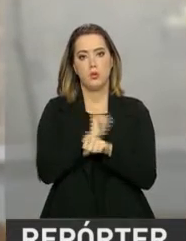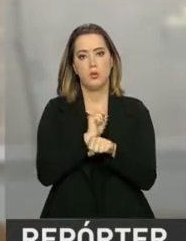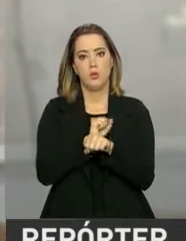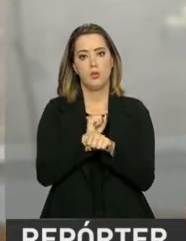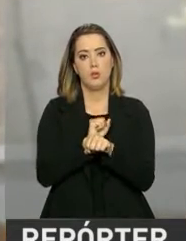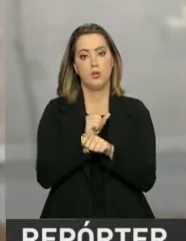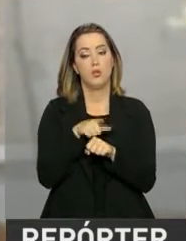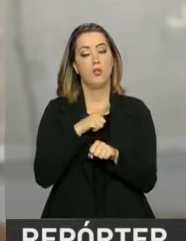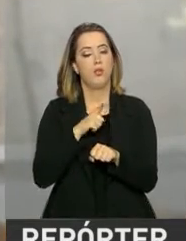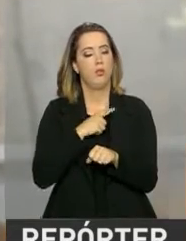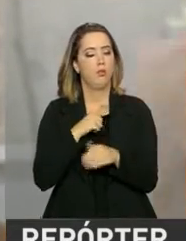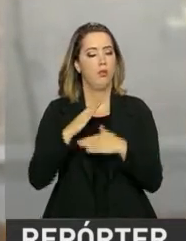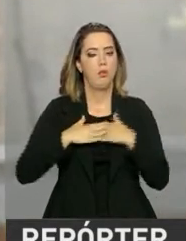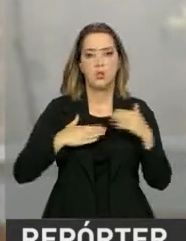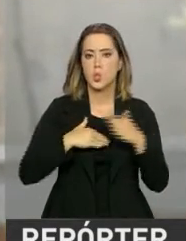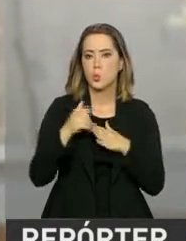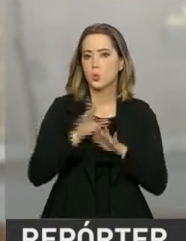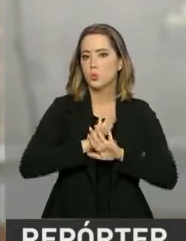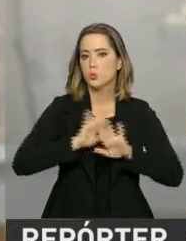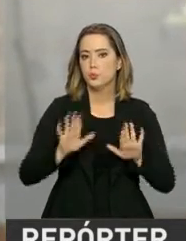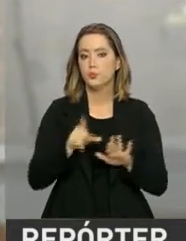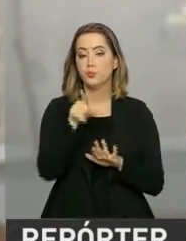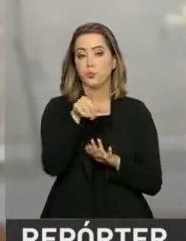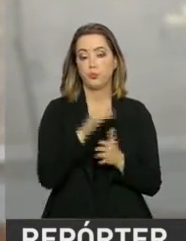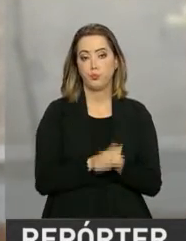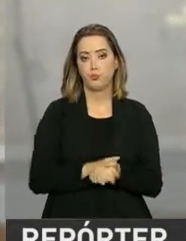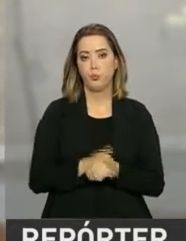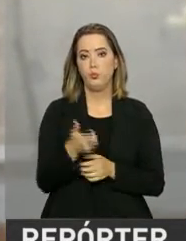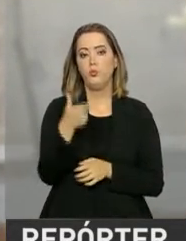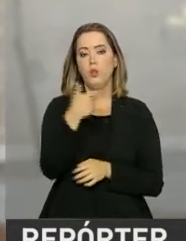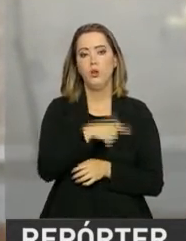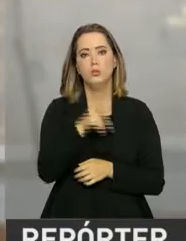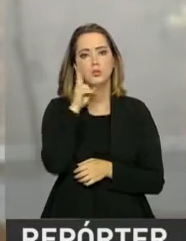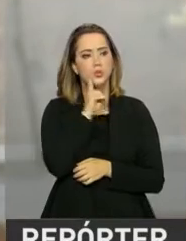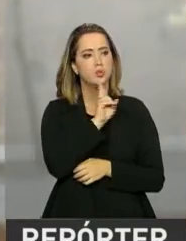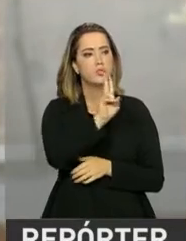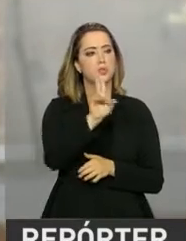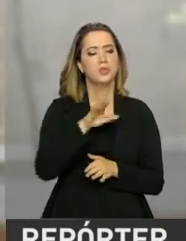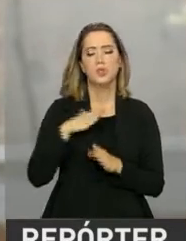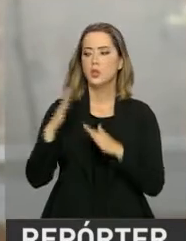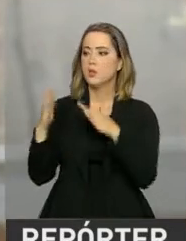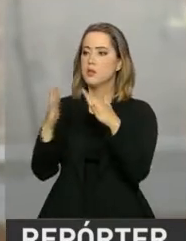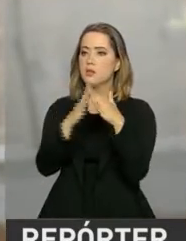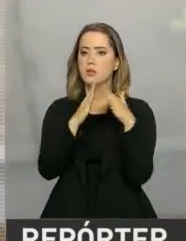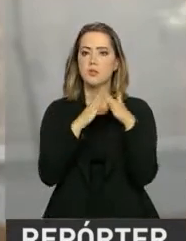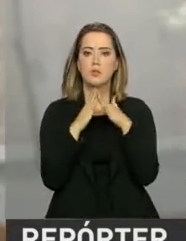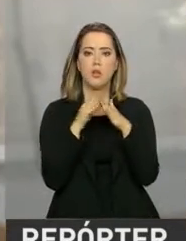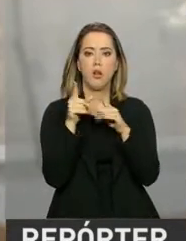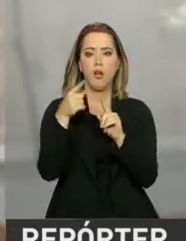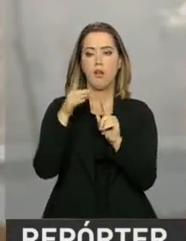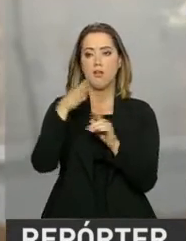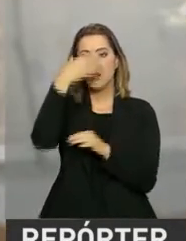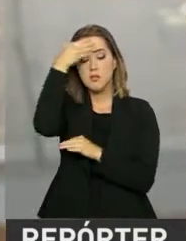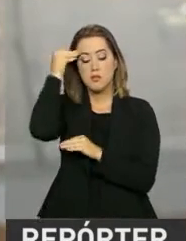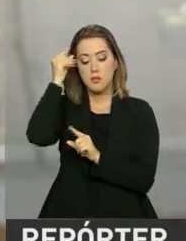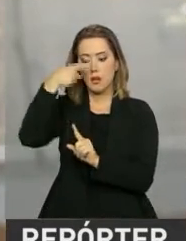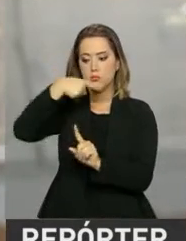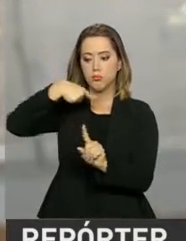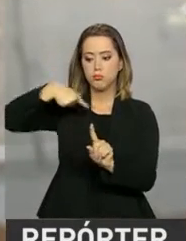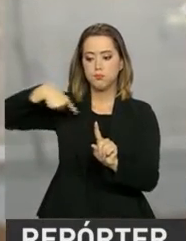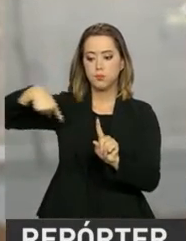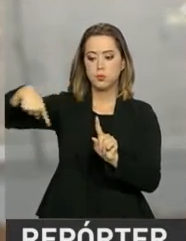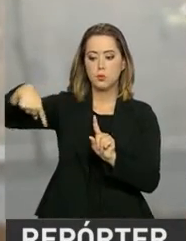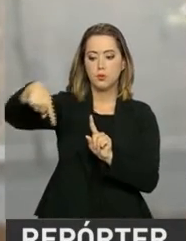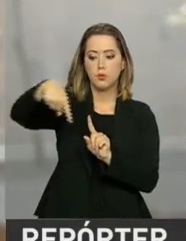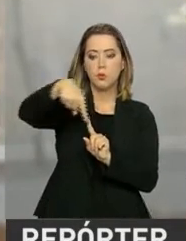de ele ter uma função para você ou não. A outra coisa é que a gente olha a nossa casa e esquece do entorno. Às vezes você tem o